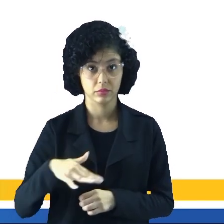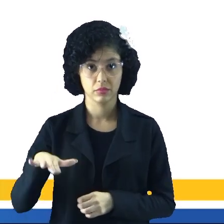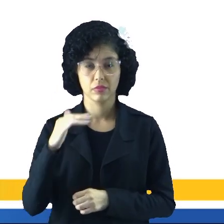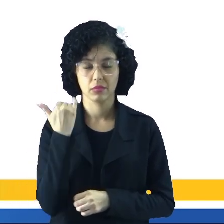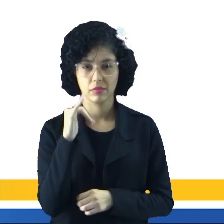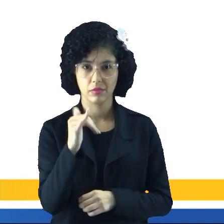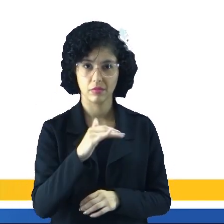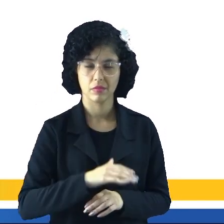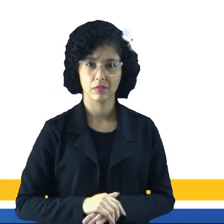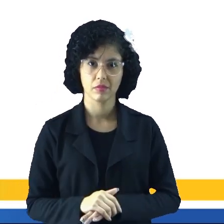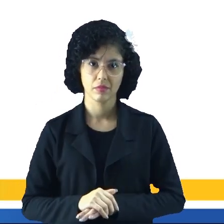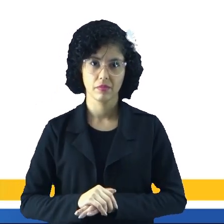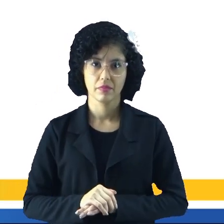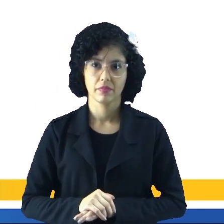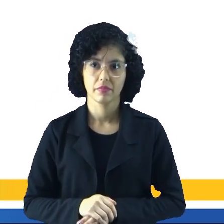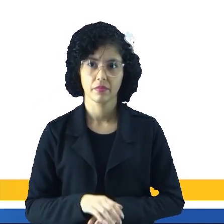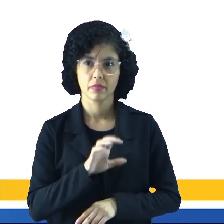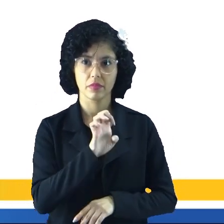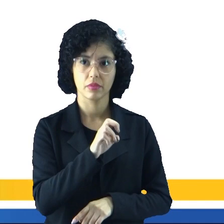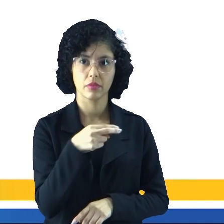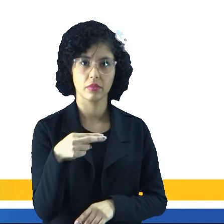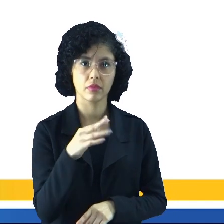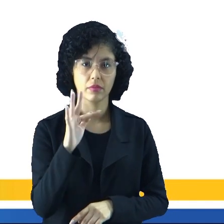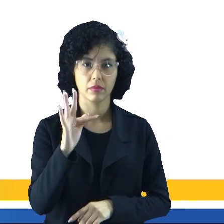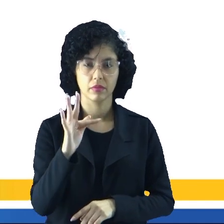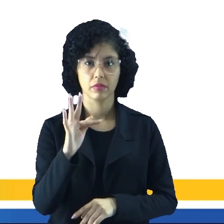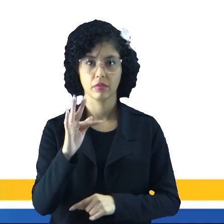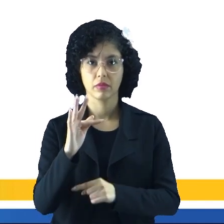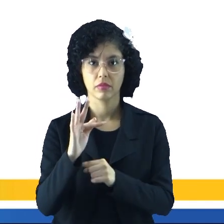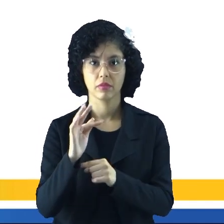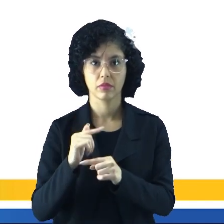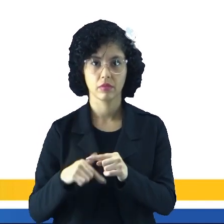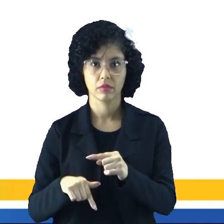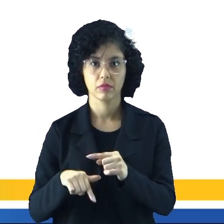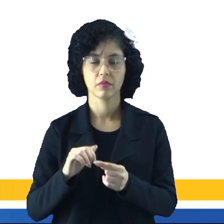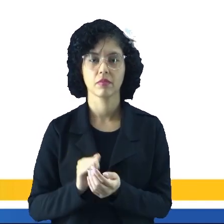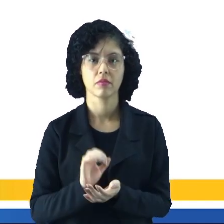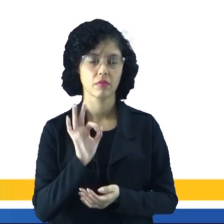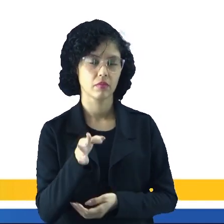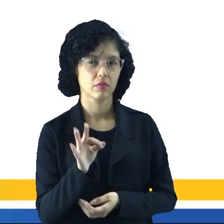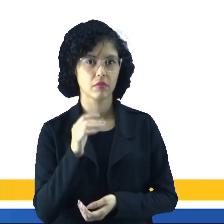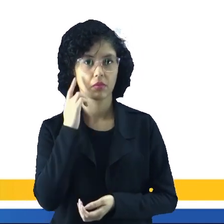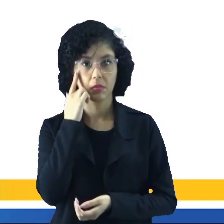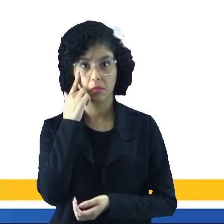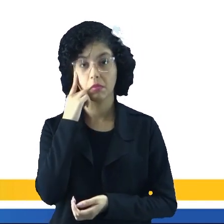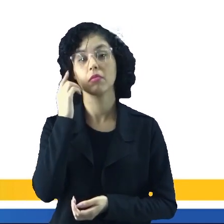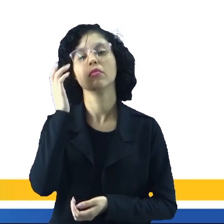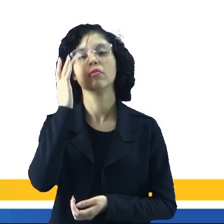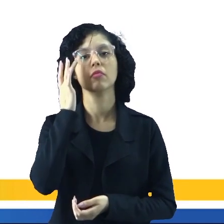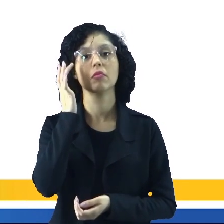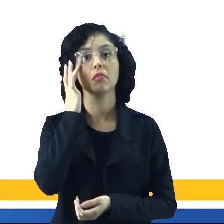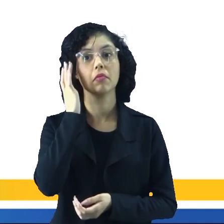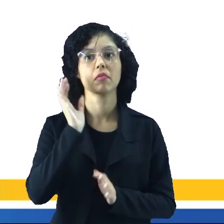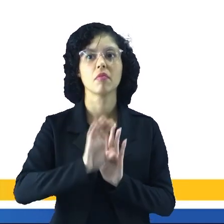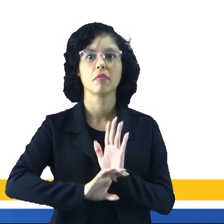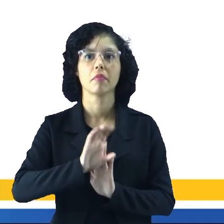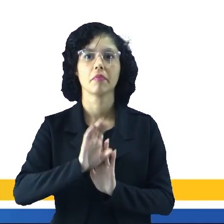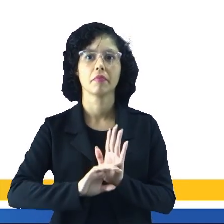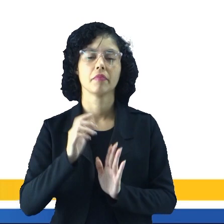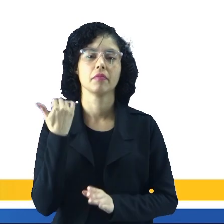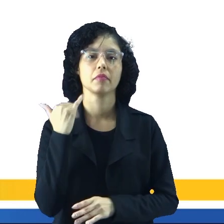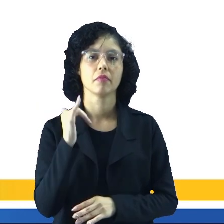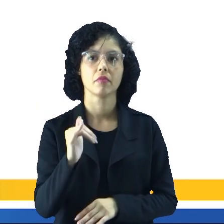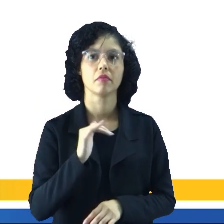elétrico. E igual a F dividido para Q, certo? Então esse é o conceito que temos para o campo